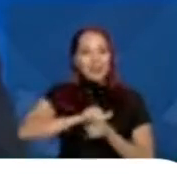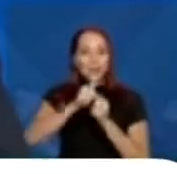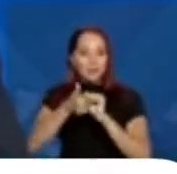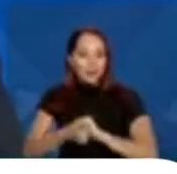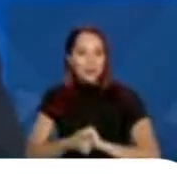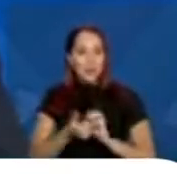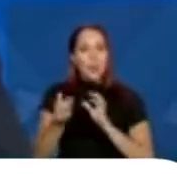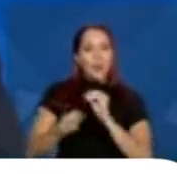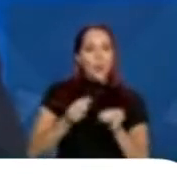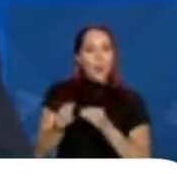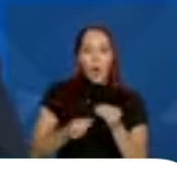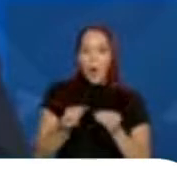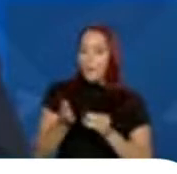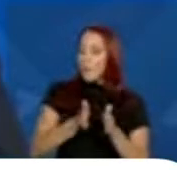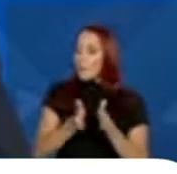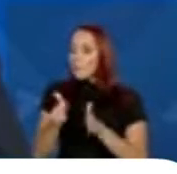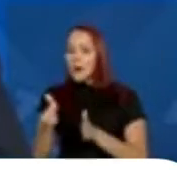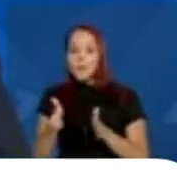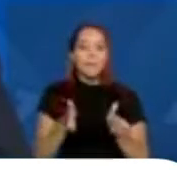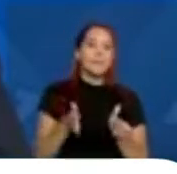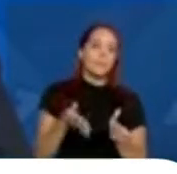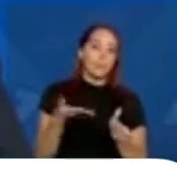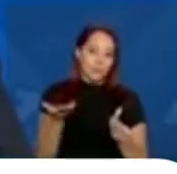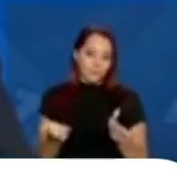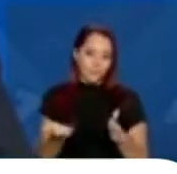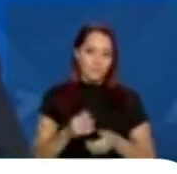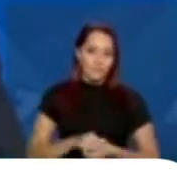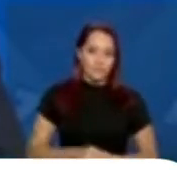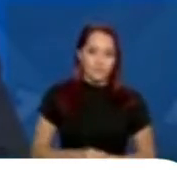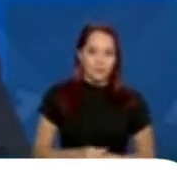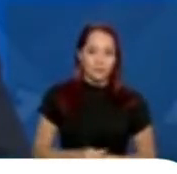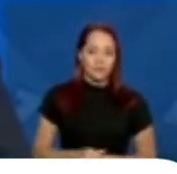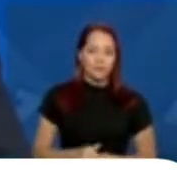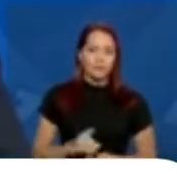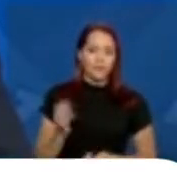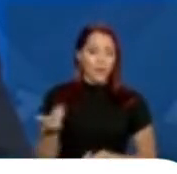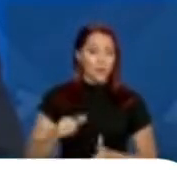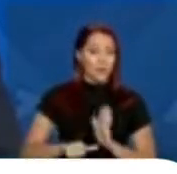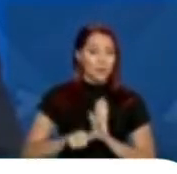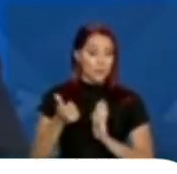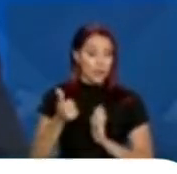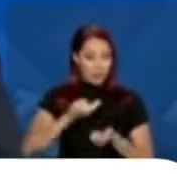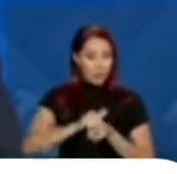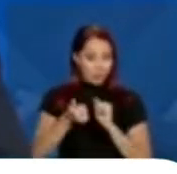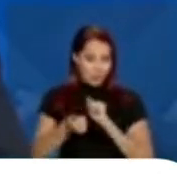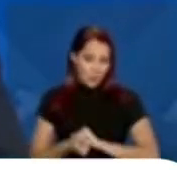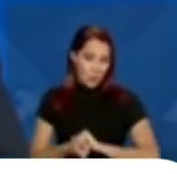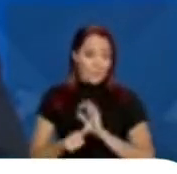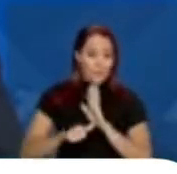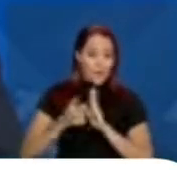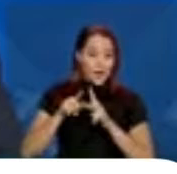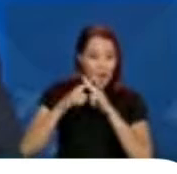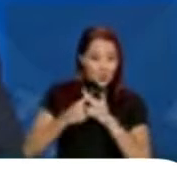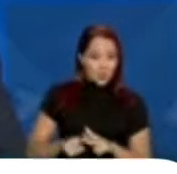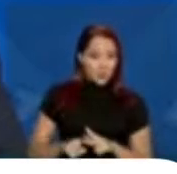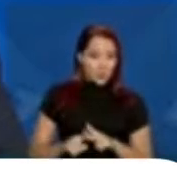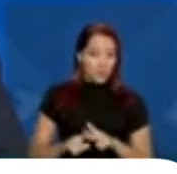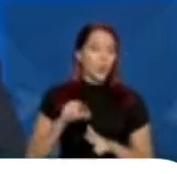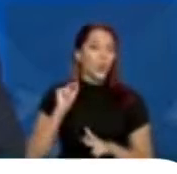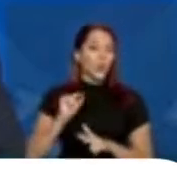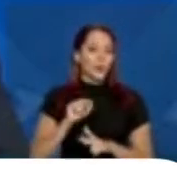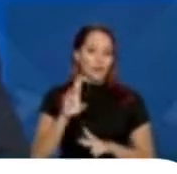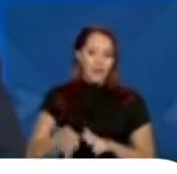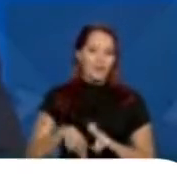direção de para onde estamos indo. E o primeiro ajuste é que o planejamento